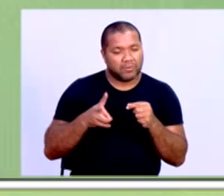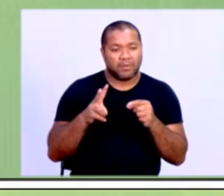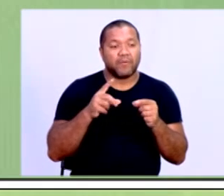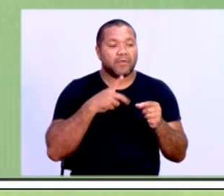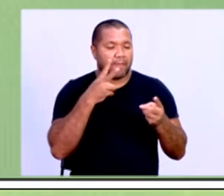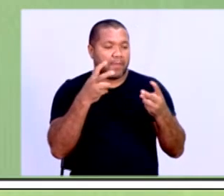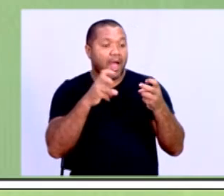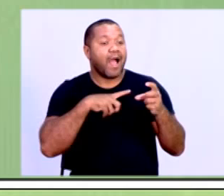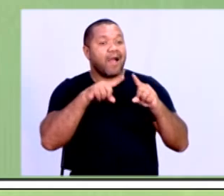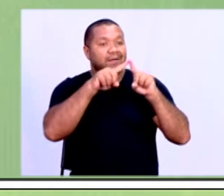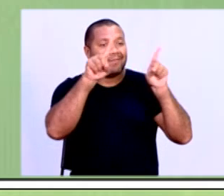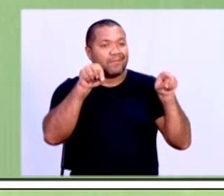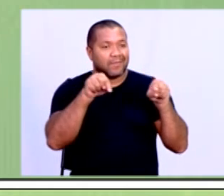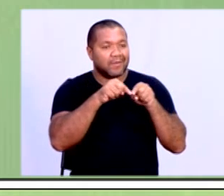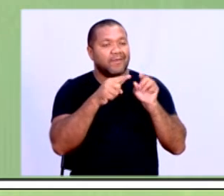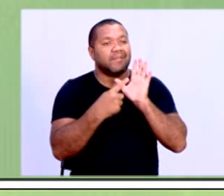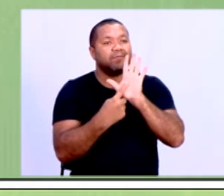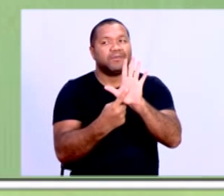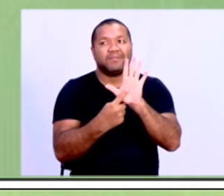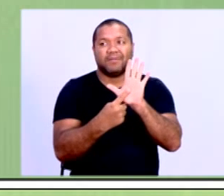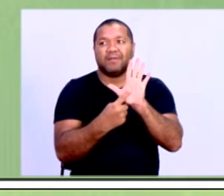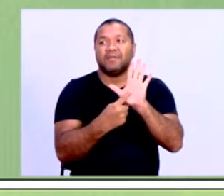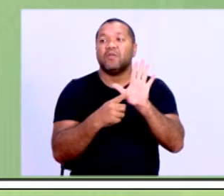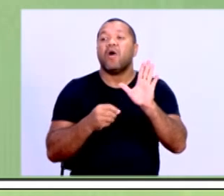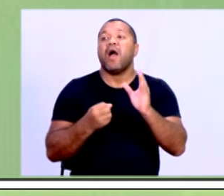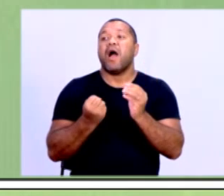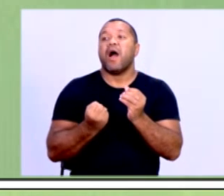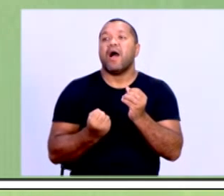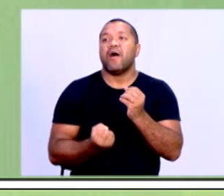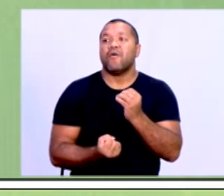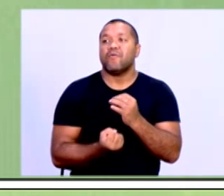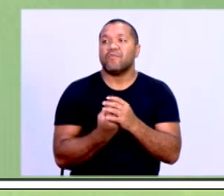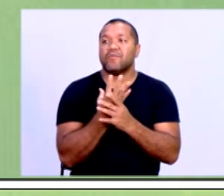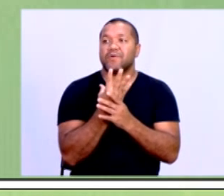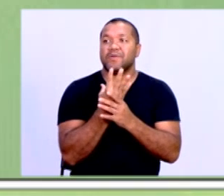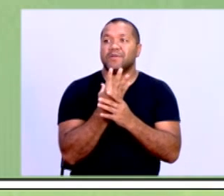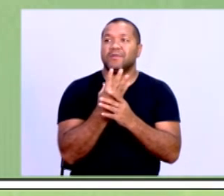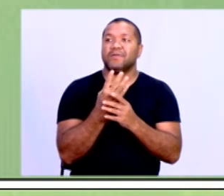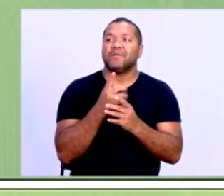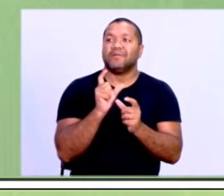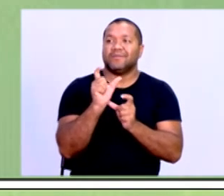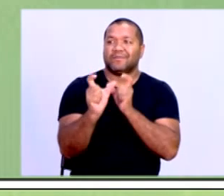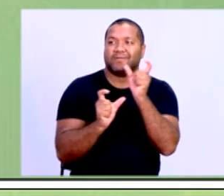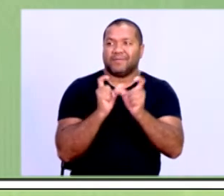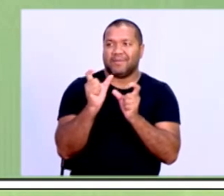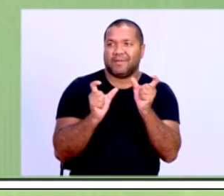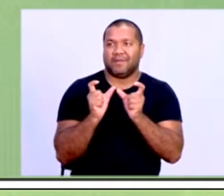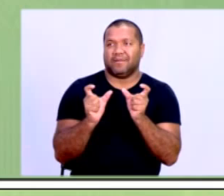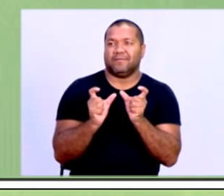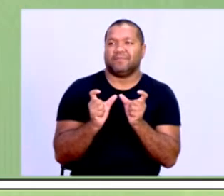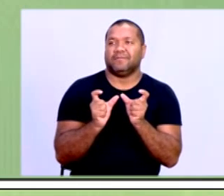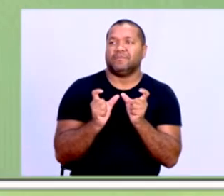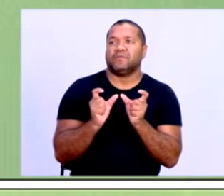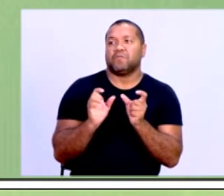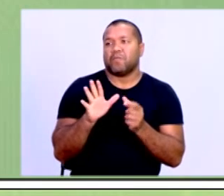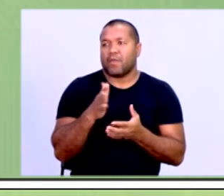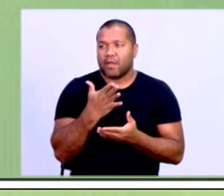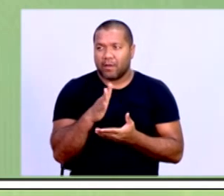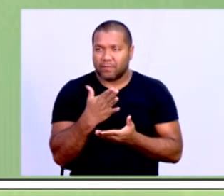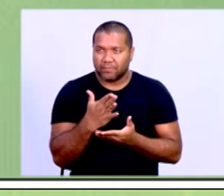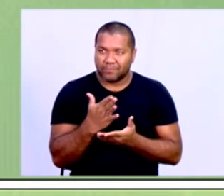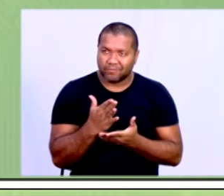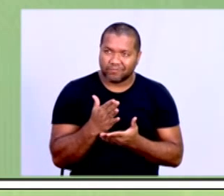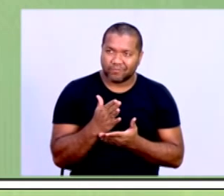representar a entidade externa, que é a origem ou o destino dos dados. Alguns